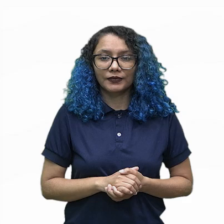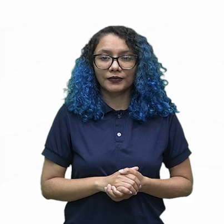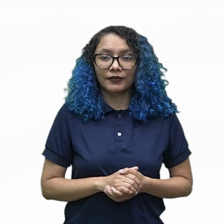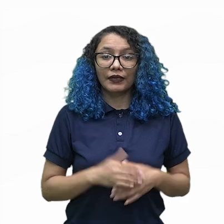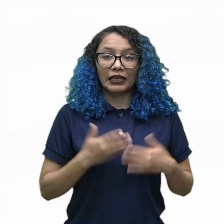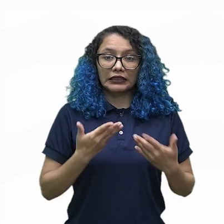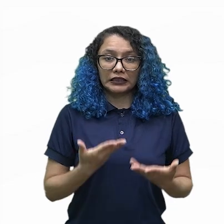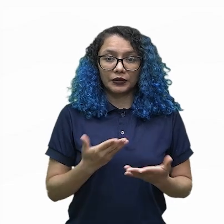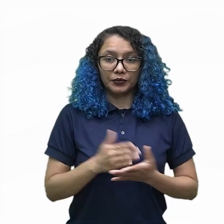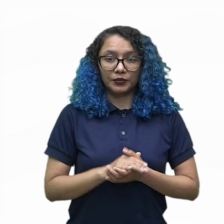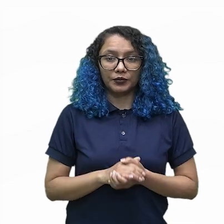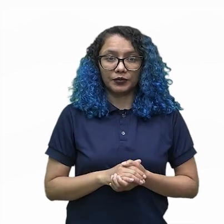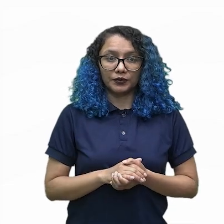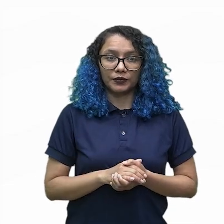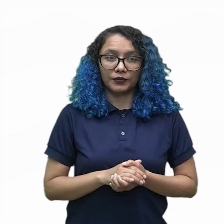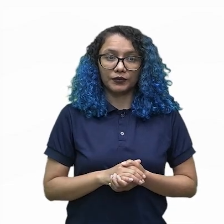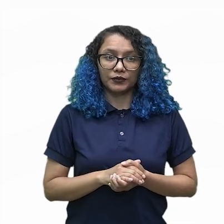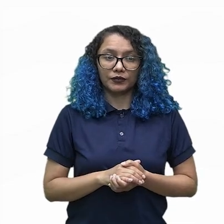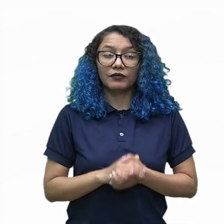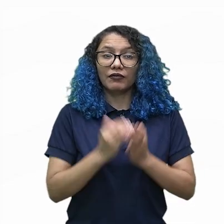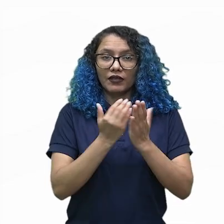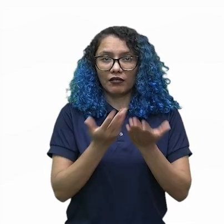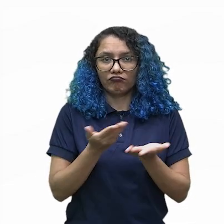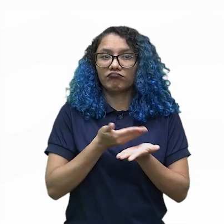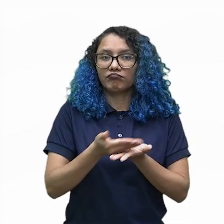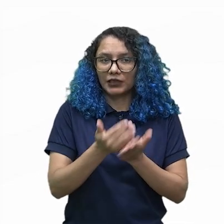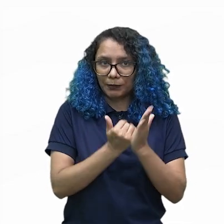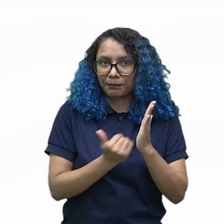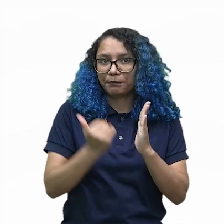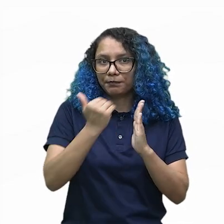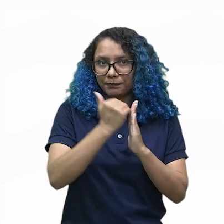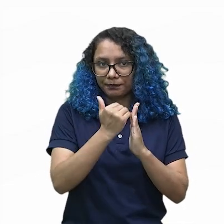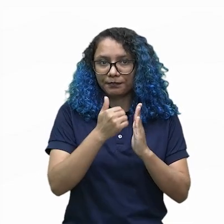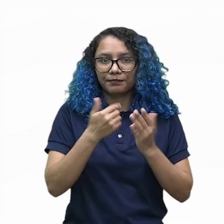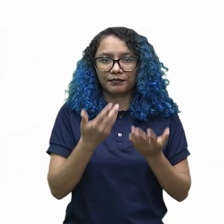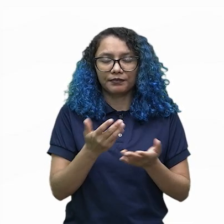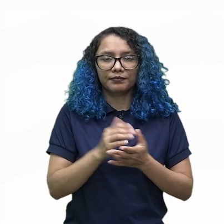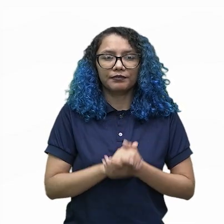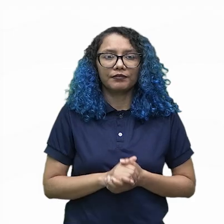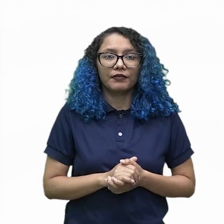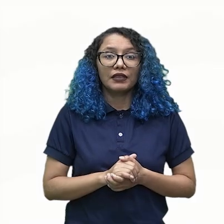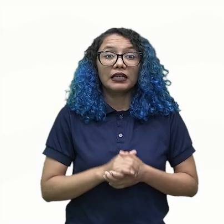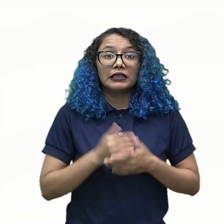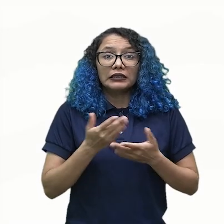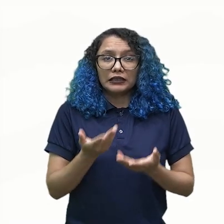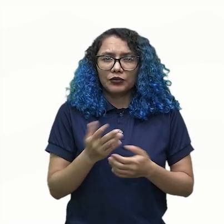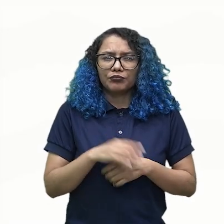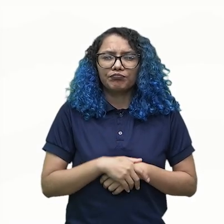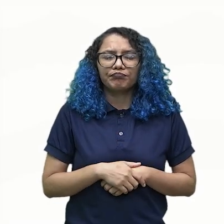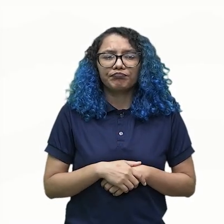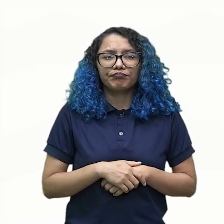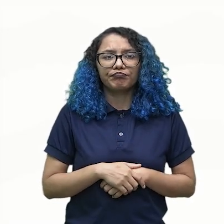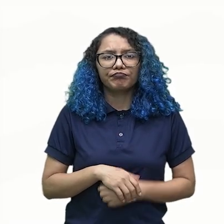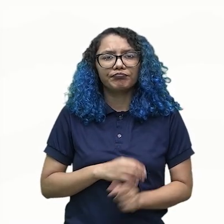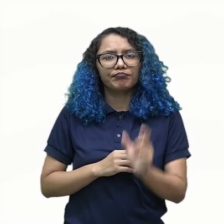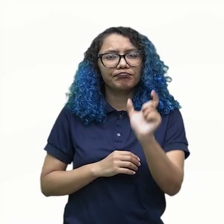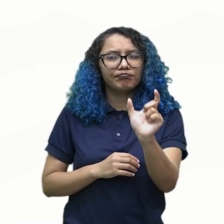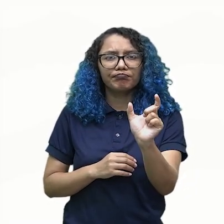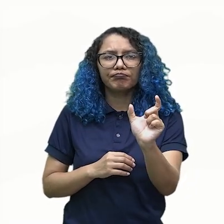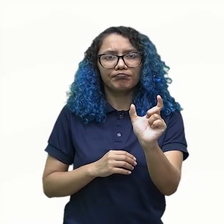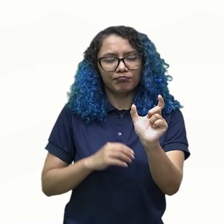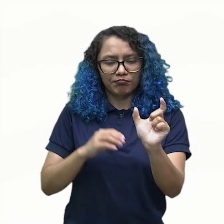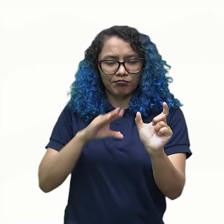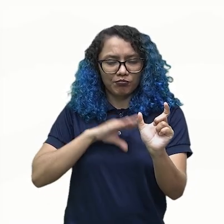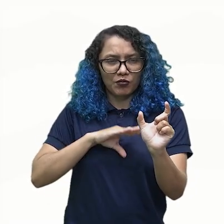Vamos começar, então, falando sobre o acréscimo. Logicamente, pela língua portuguesa mais clara, o acréscimo trata